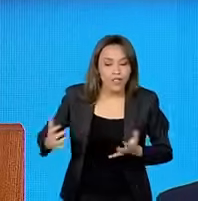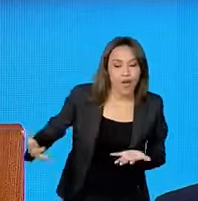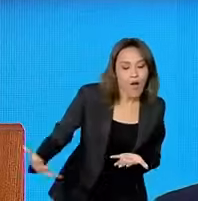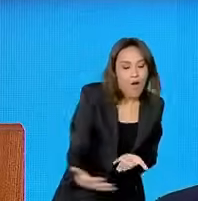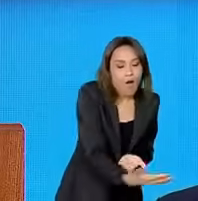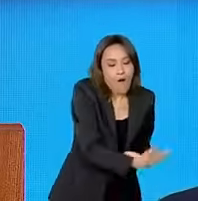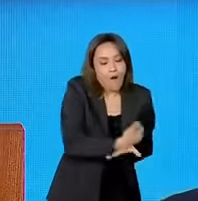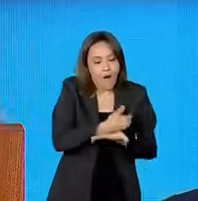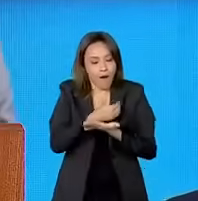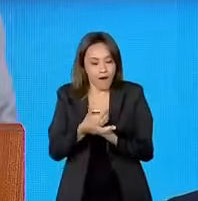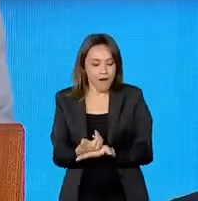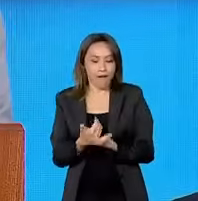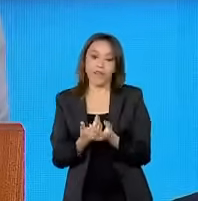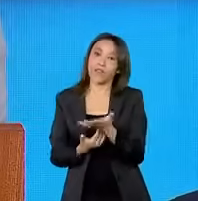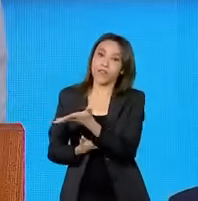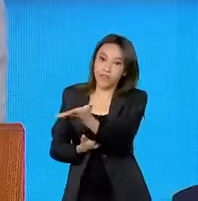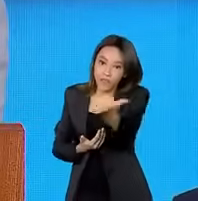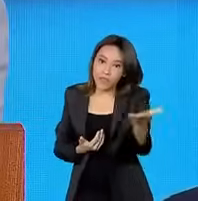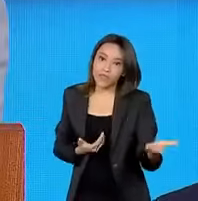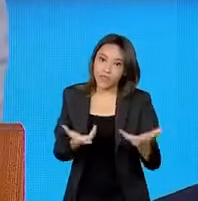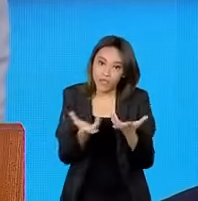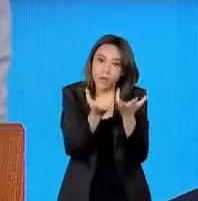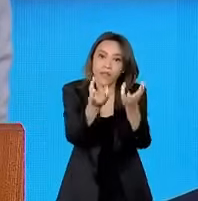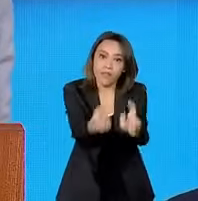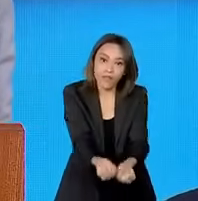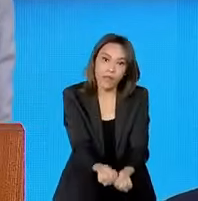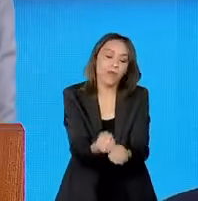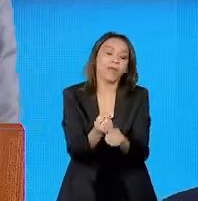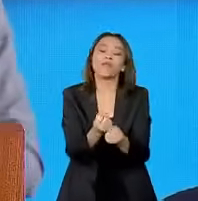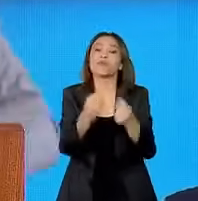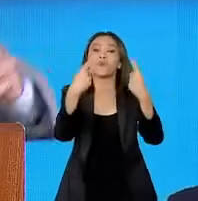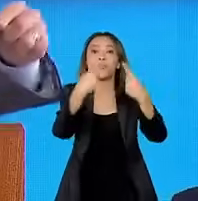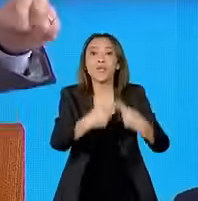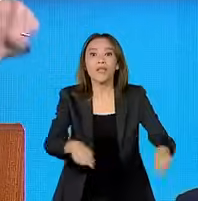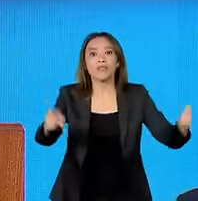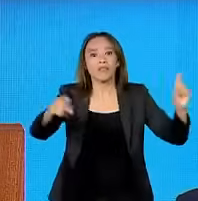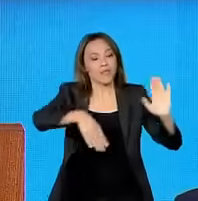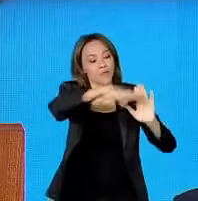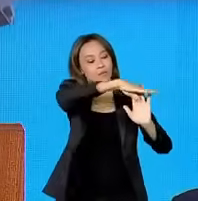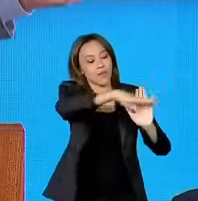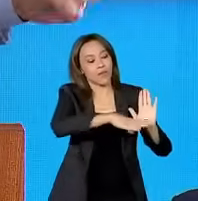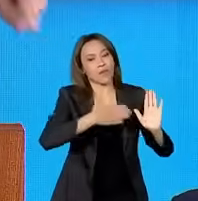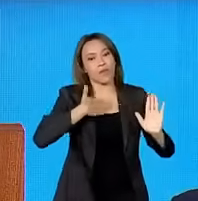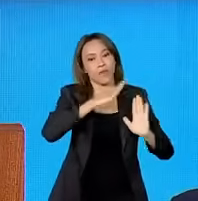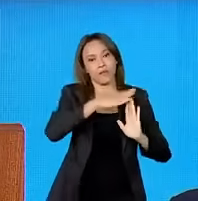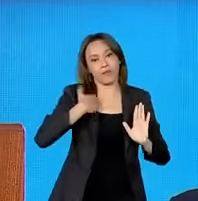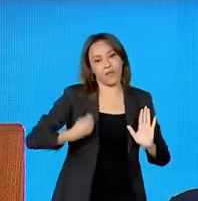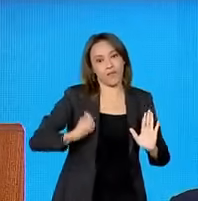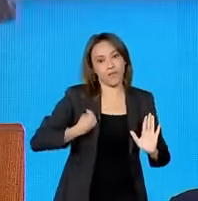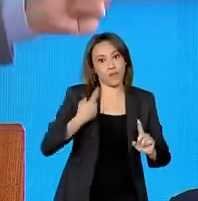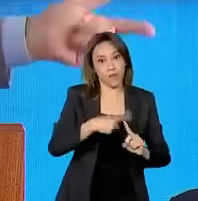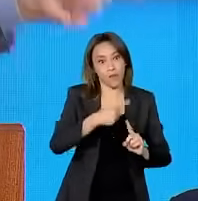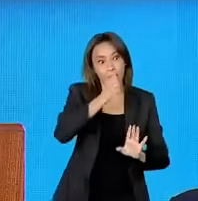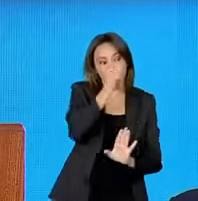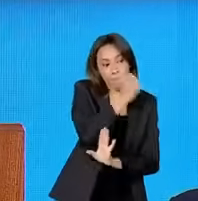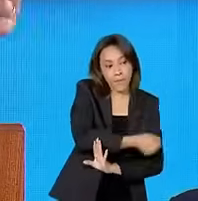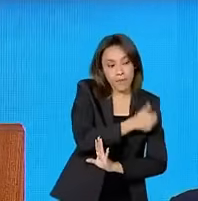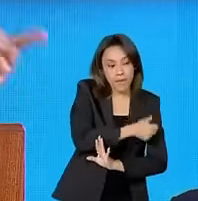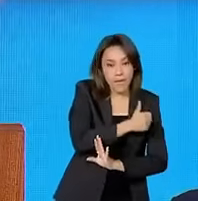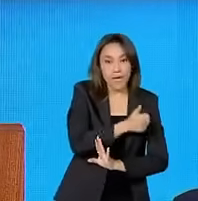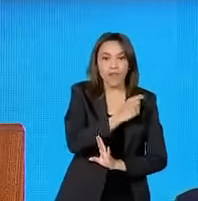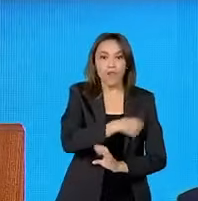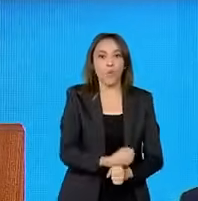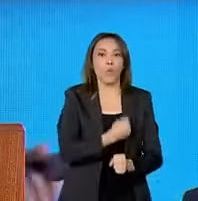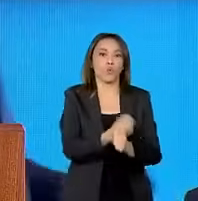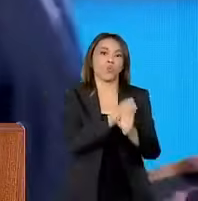primeira colheita do primeiro grande lançamento do Minha Casa Minha Vida, porque a primeira fase foi reconstruir casa